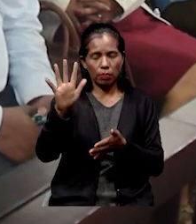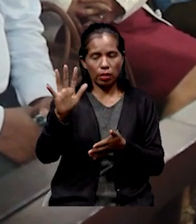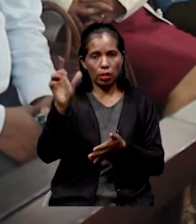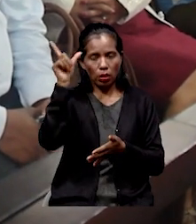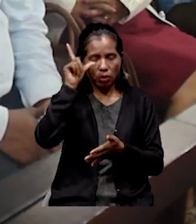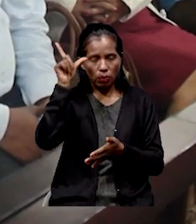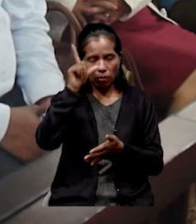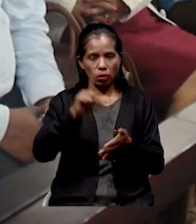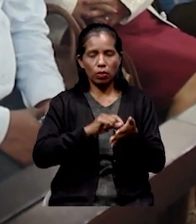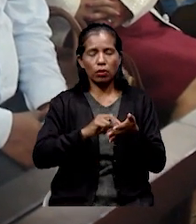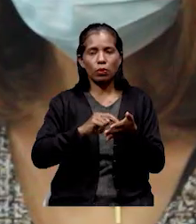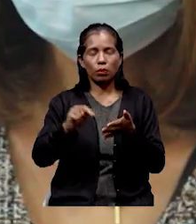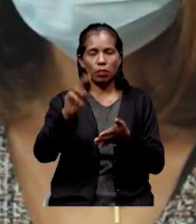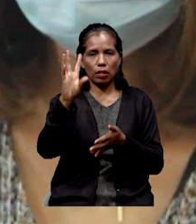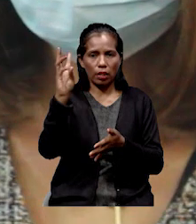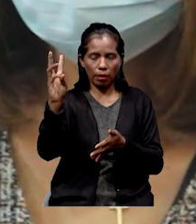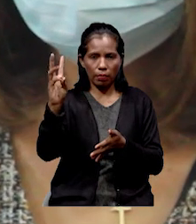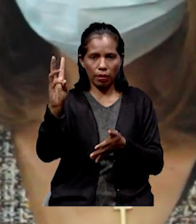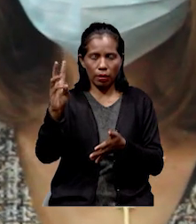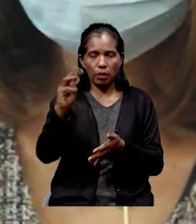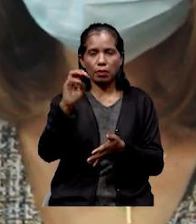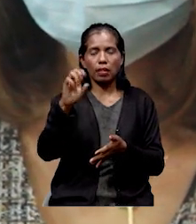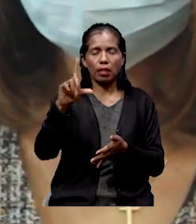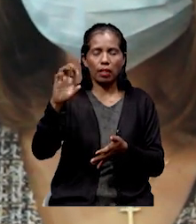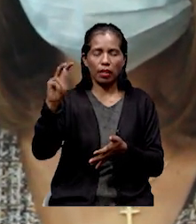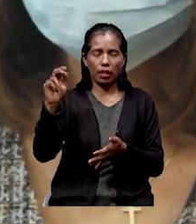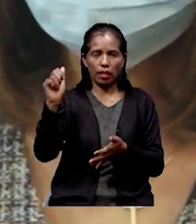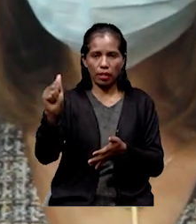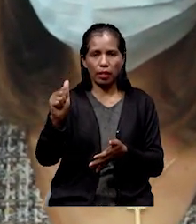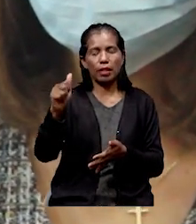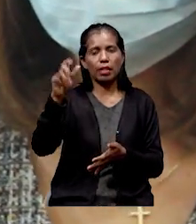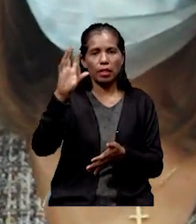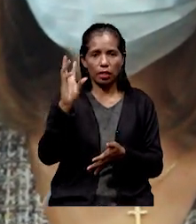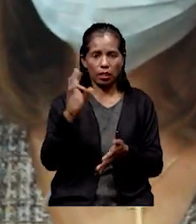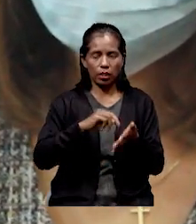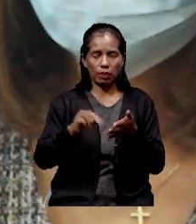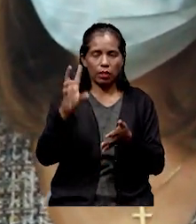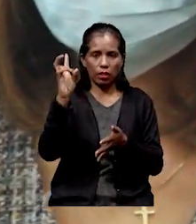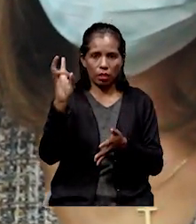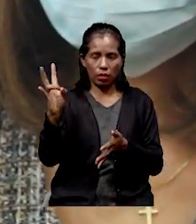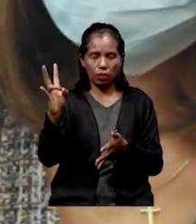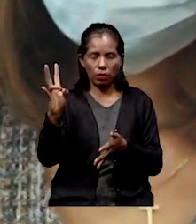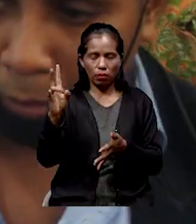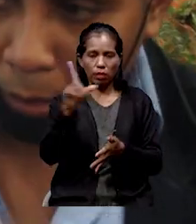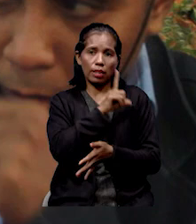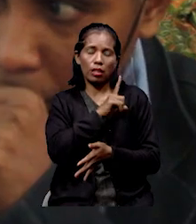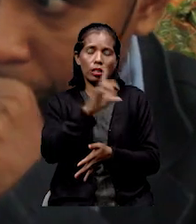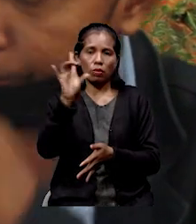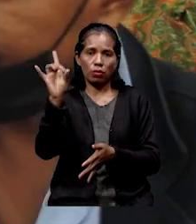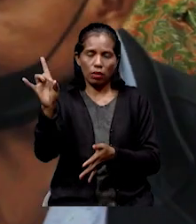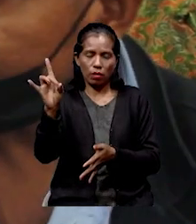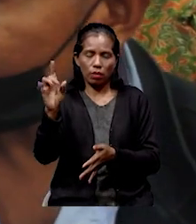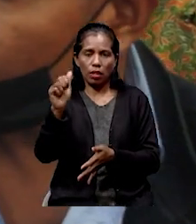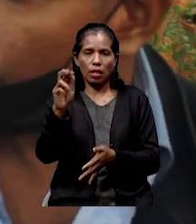Guterres Luolo, o número sorteio Nen, Milena Pires, o número sorteio Hitu, Lera Nantimur, Walu, Armanda Berto